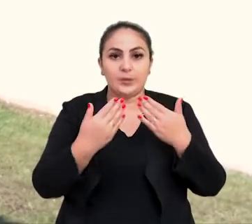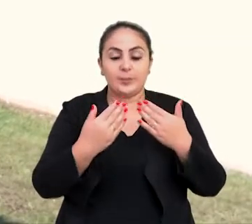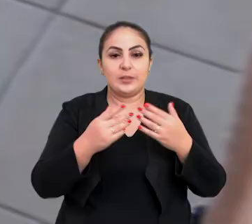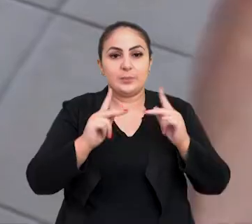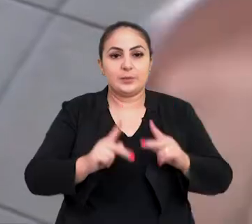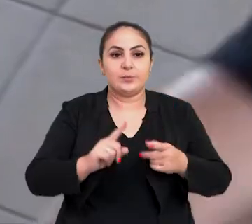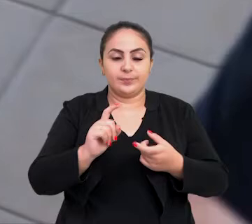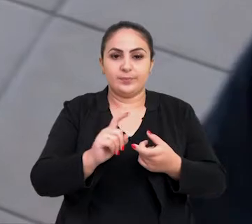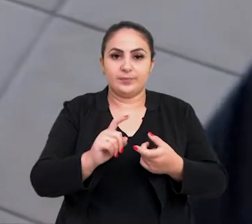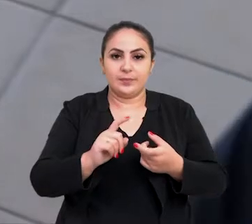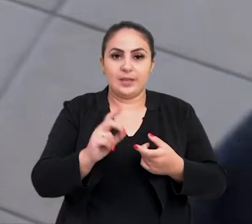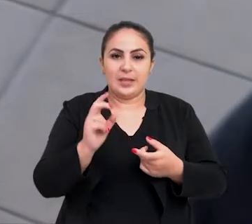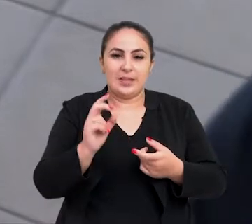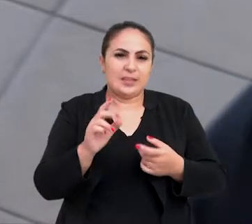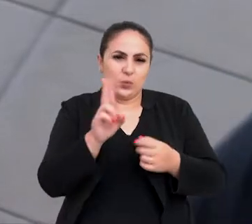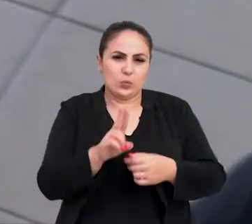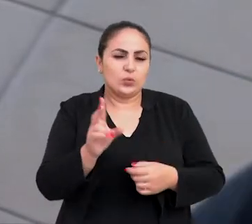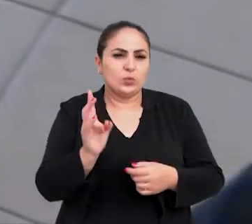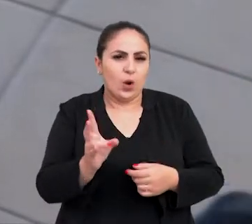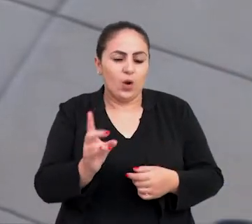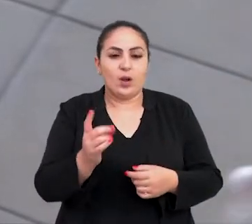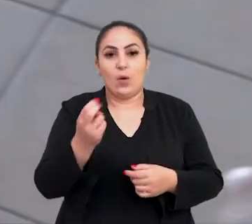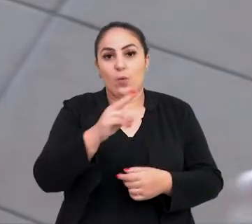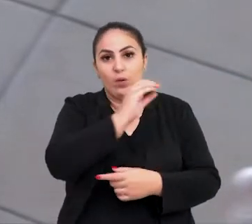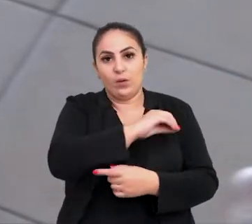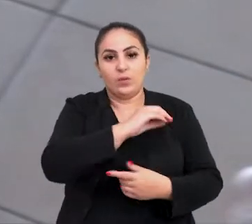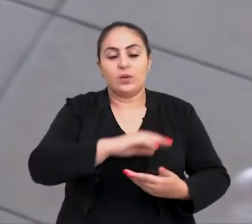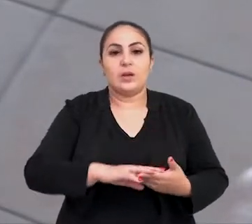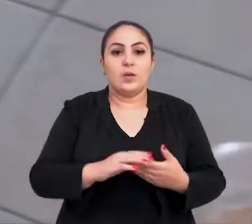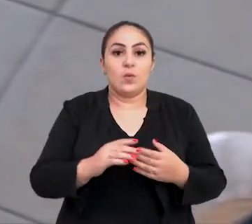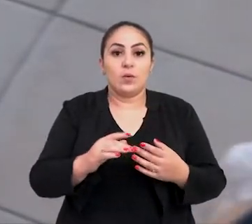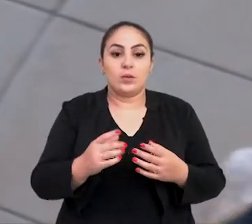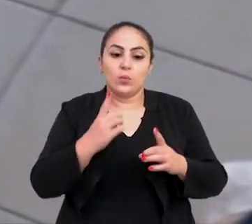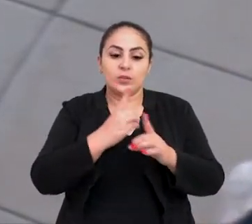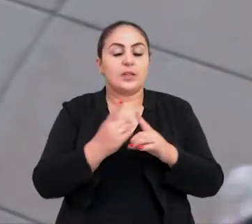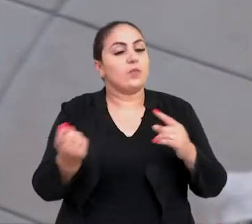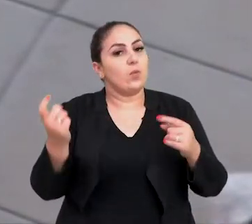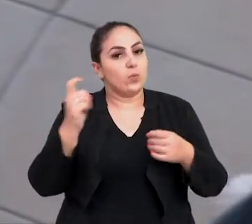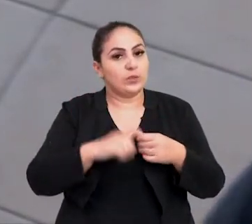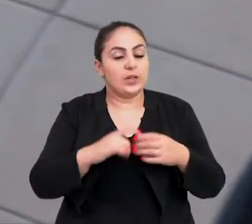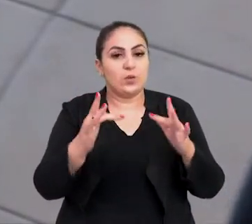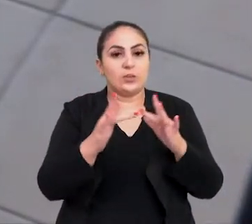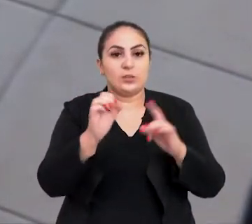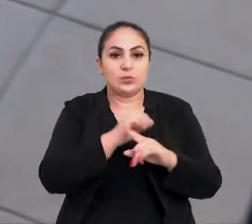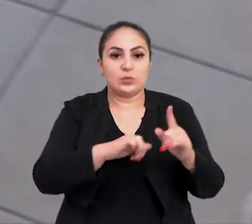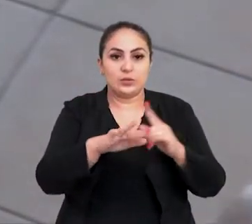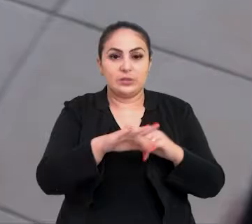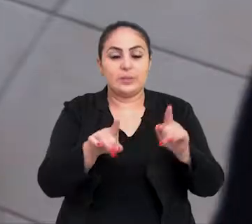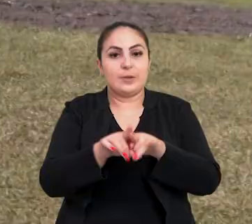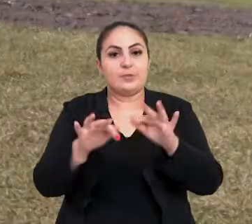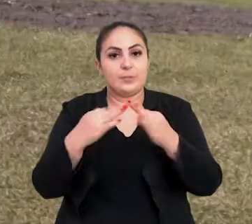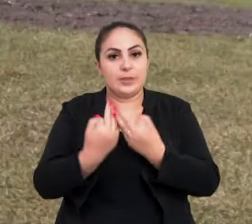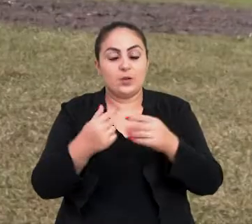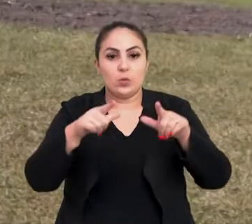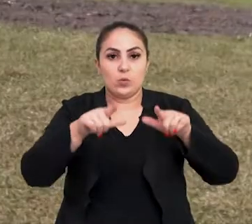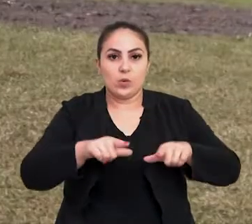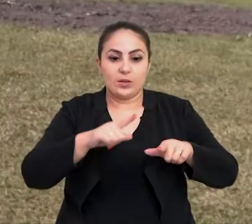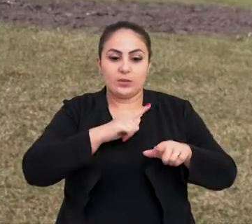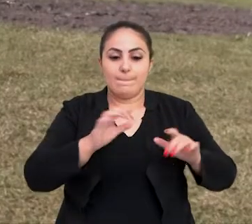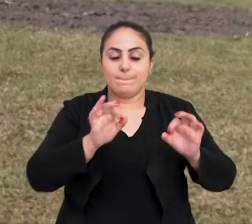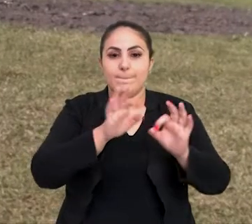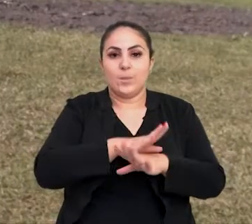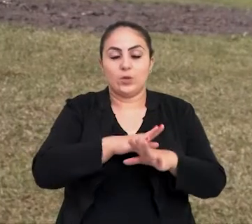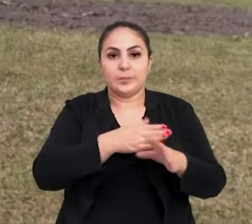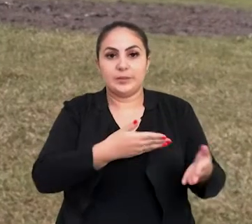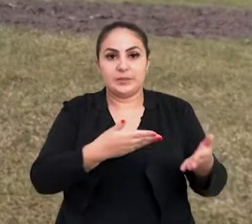necessária para os dependentes químicos se encontrarem e voltarem ao convívio social e familiar. O local